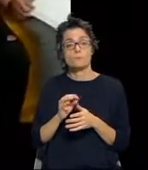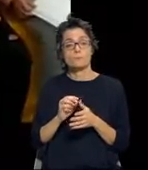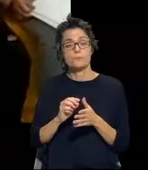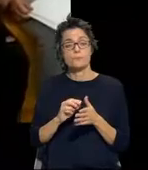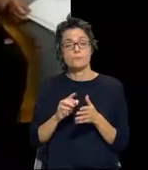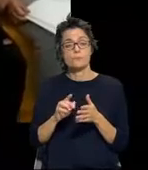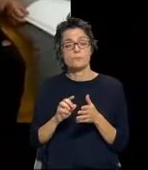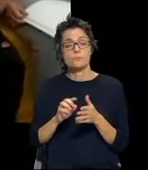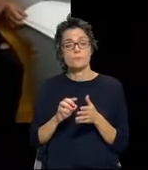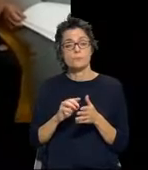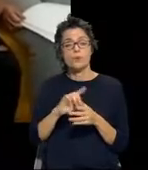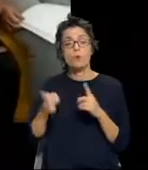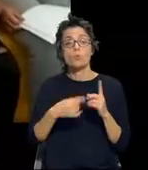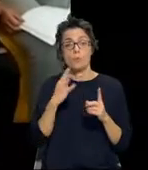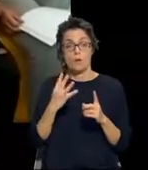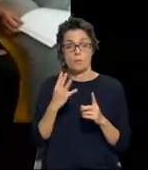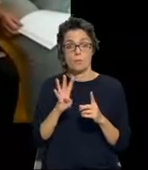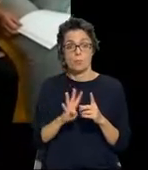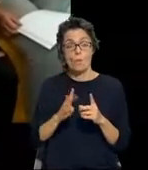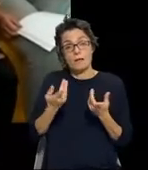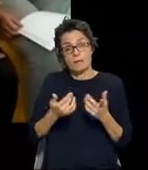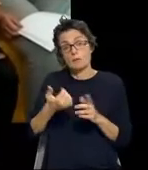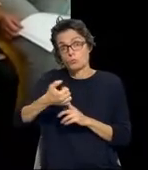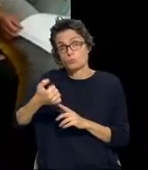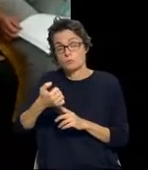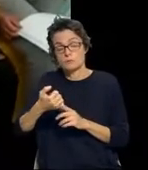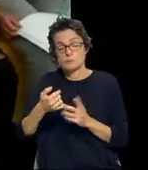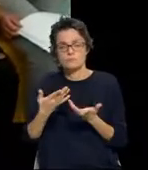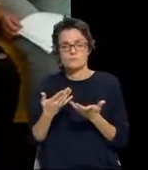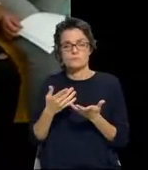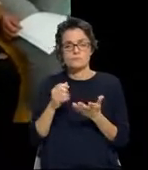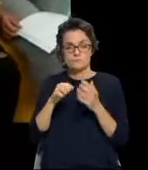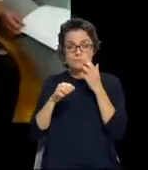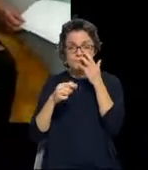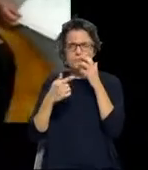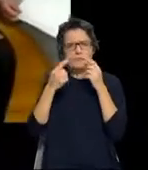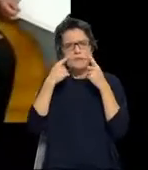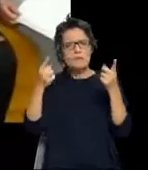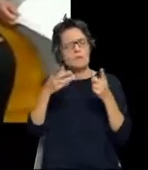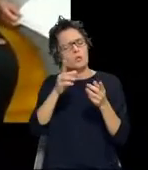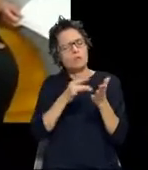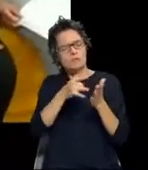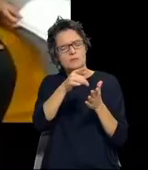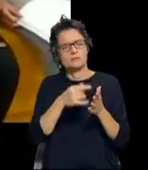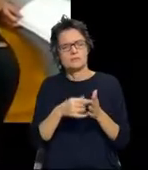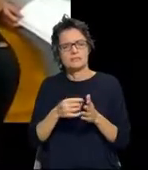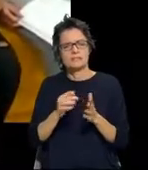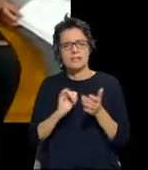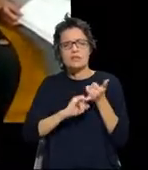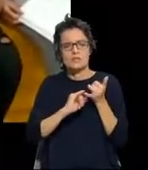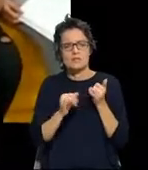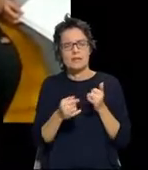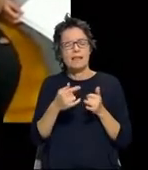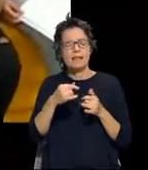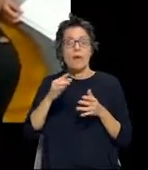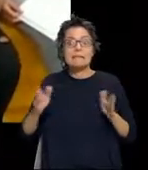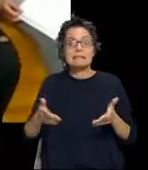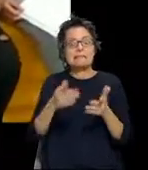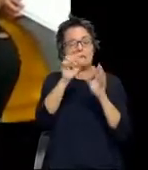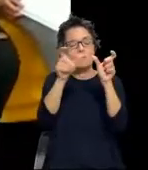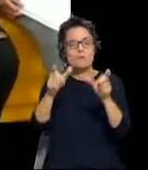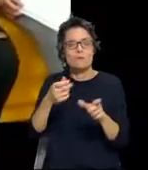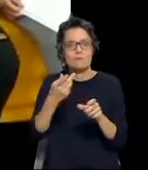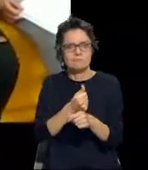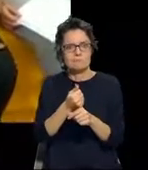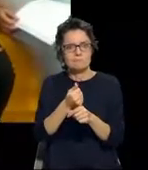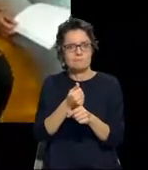divulgar muito bem o nosso livro das áreas, não vamos? Sim. Certo? Sim. Então vamos apelar ao coração das pessoas para o adquirirem